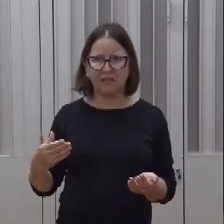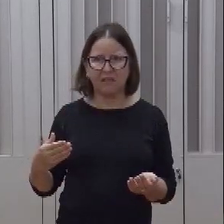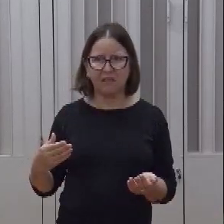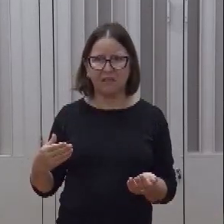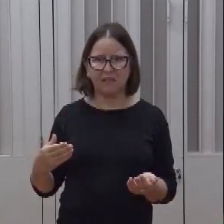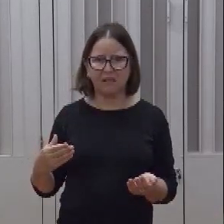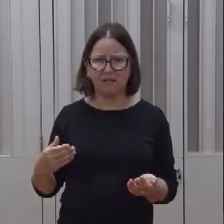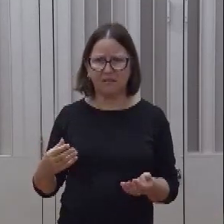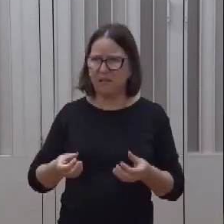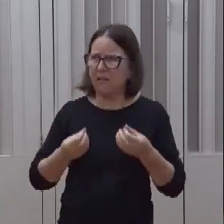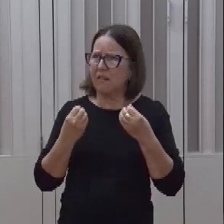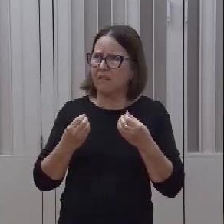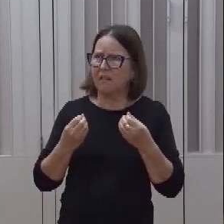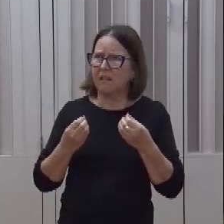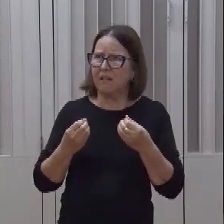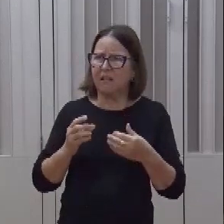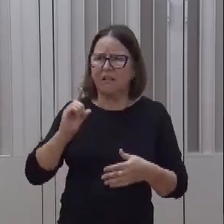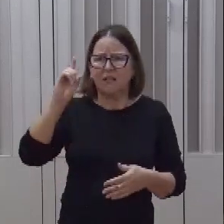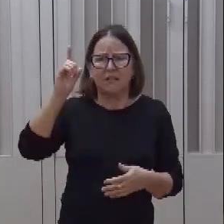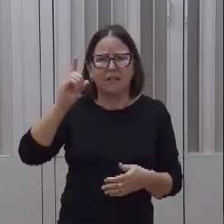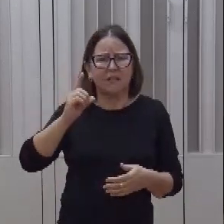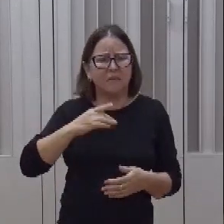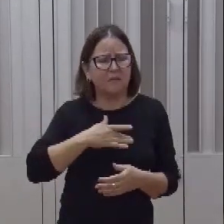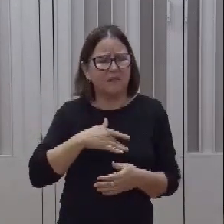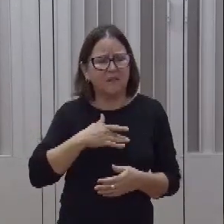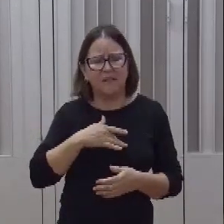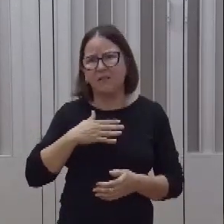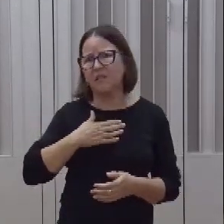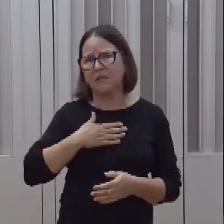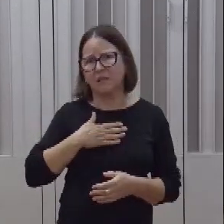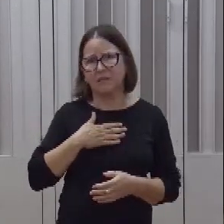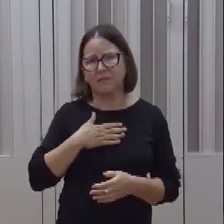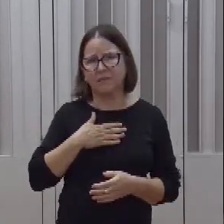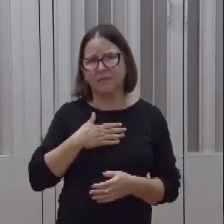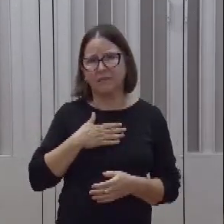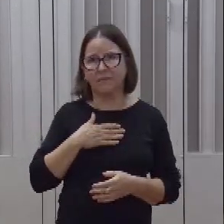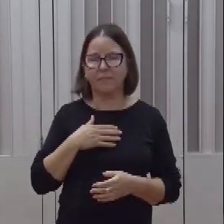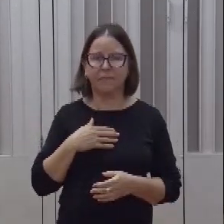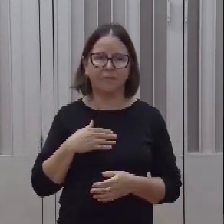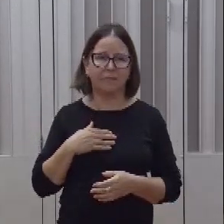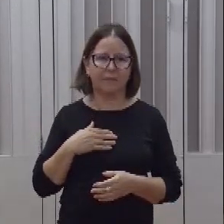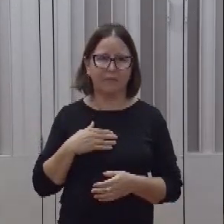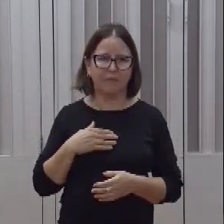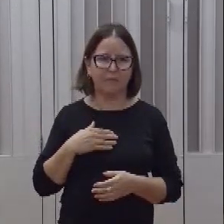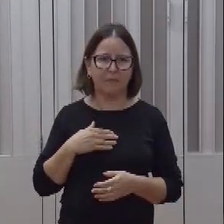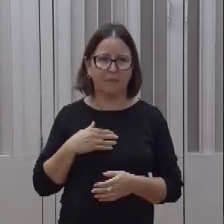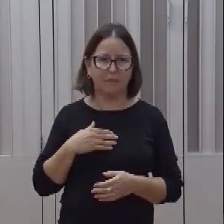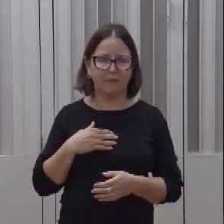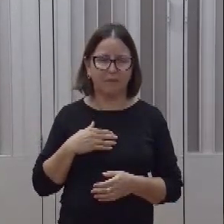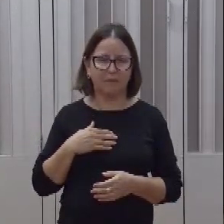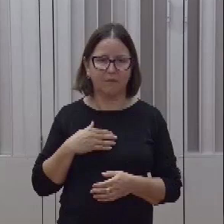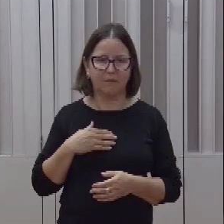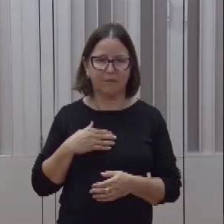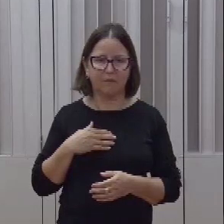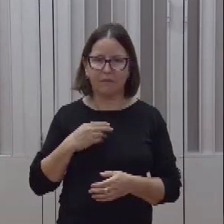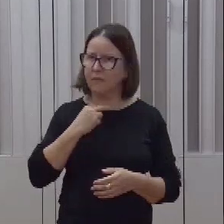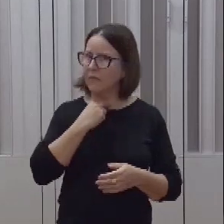Meu Deus, tem misericórdia de mim. Não devemos nos alegrar porque